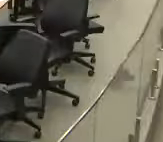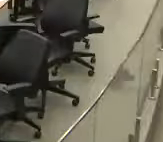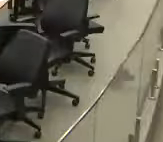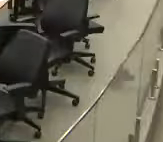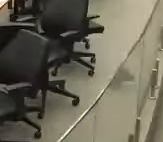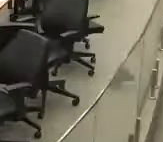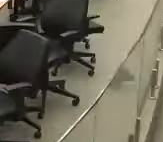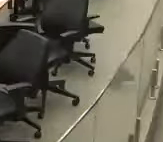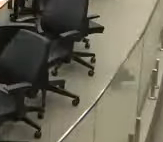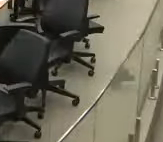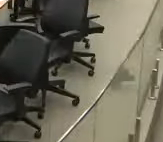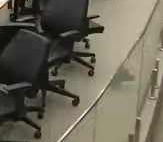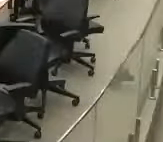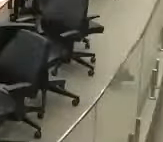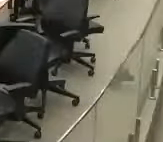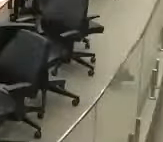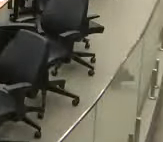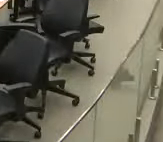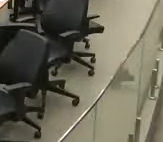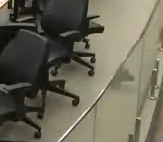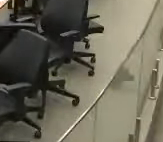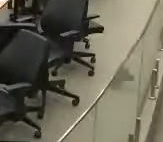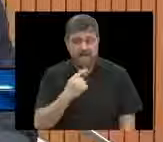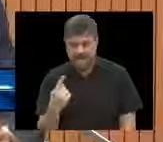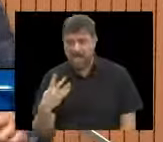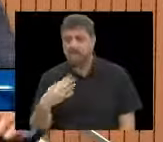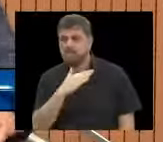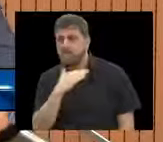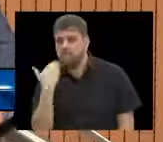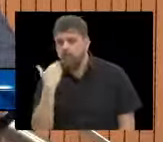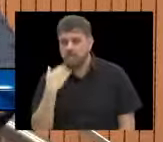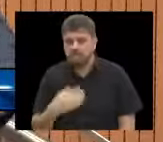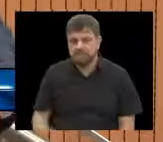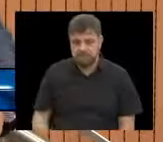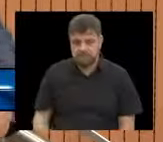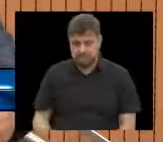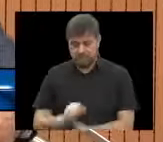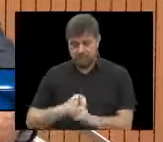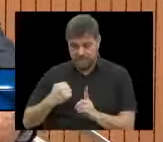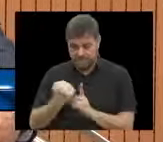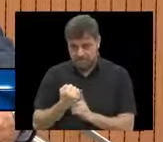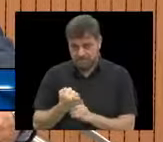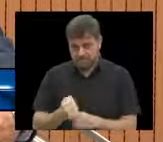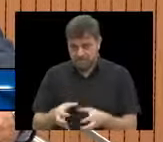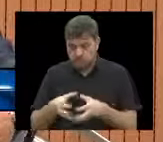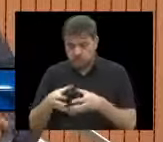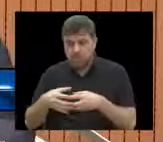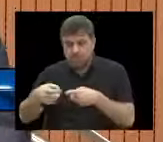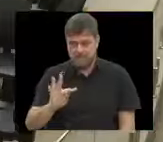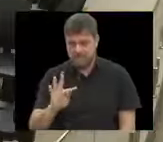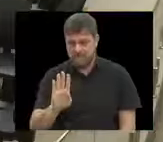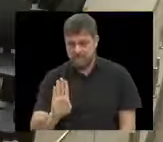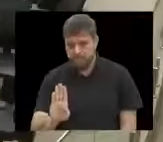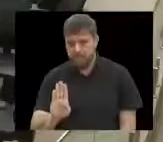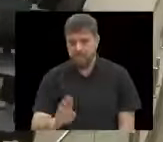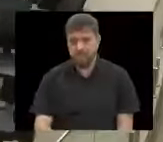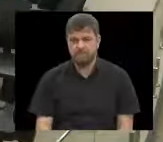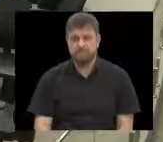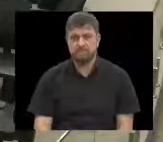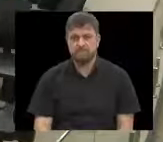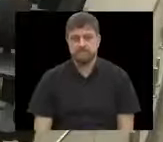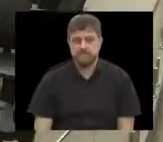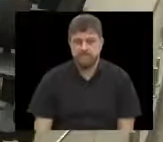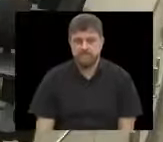aproveitaram para cobrar maior valorização da profissão vereador paulo haddad que lecionou na universidade lembrou da